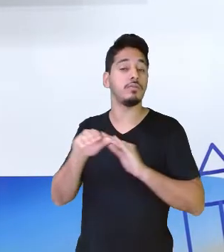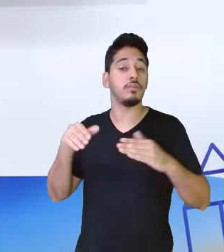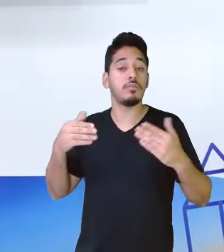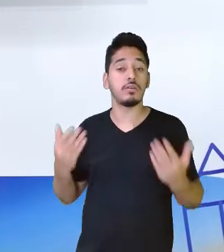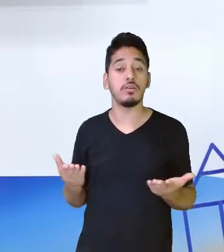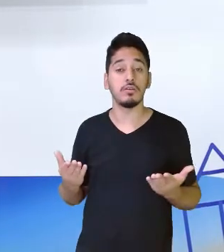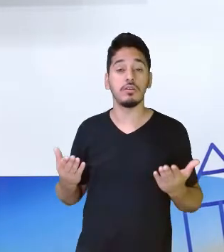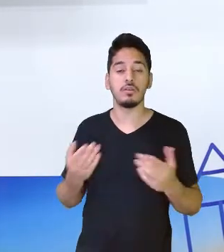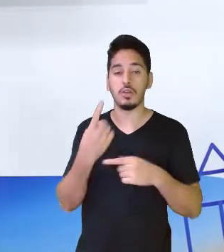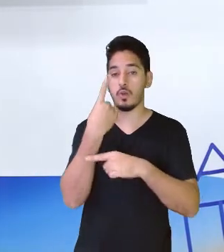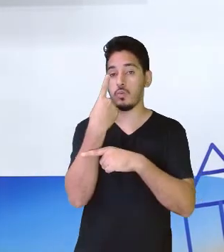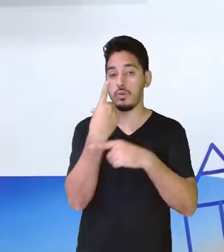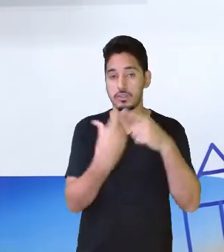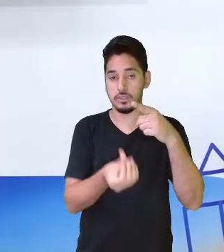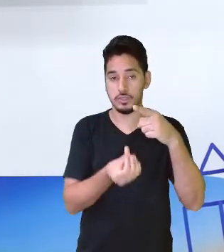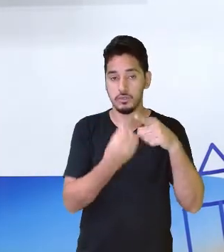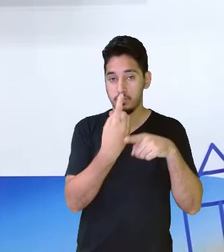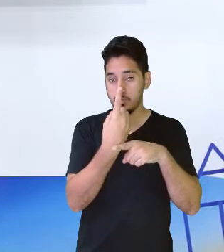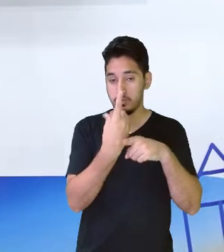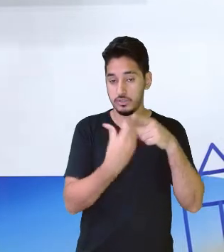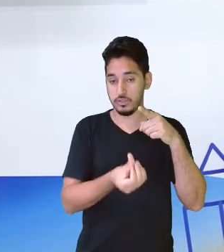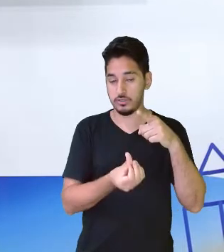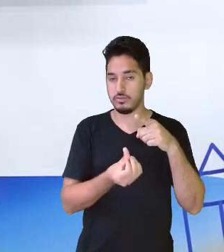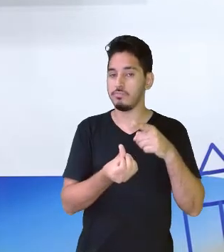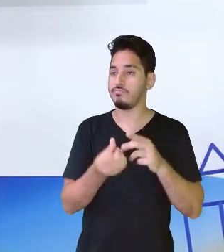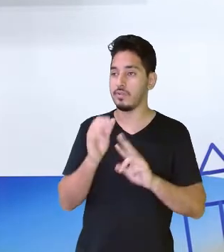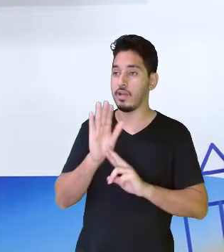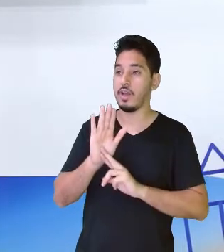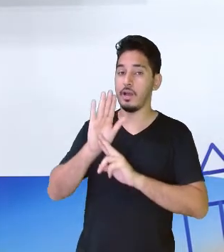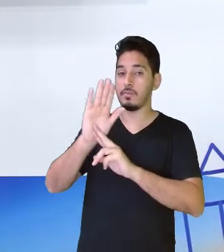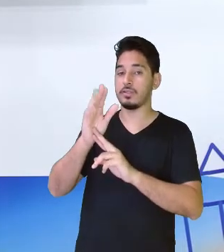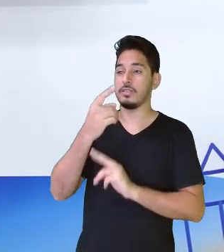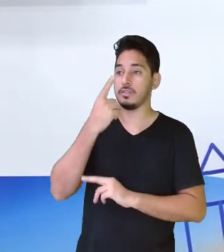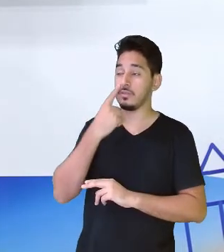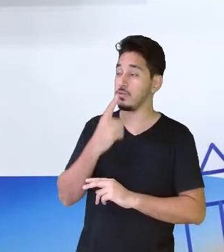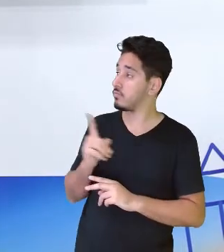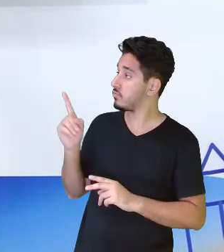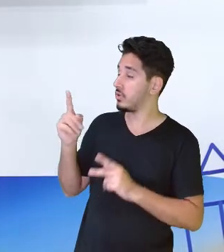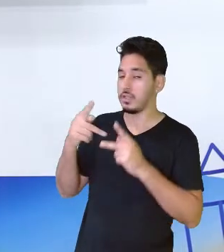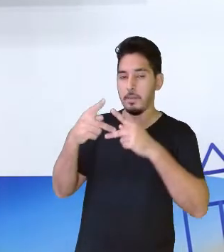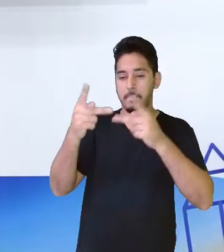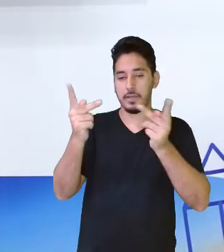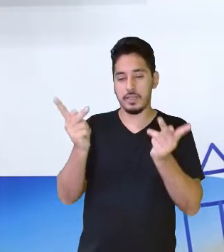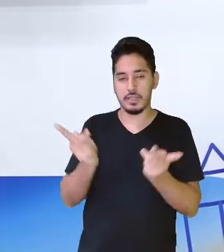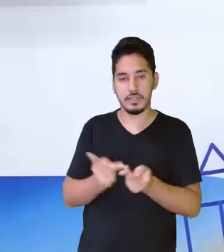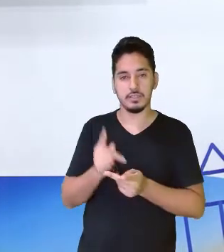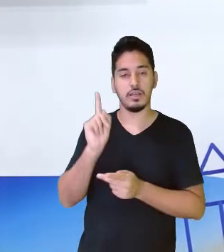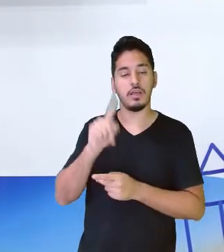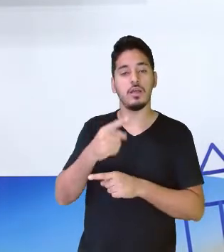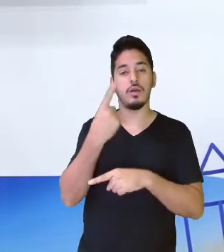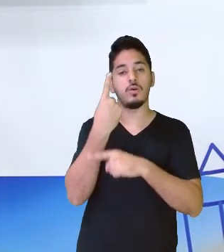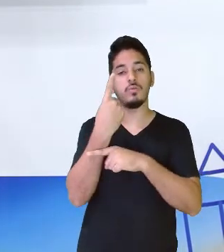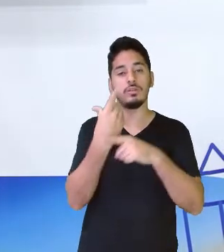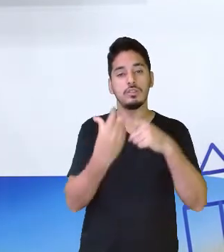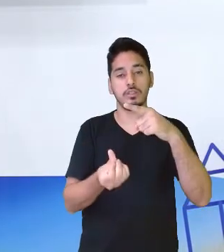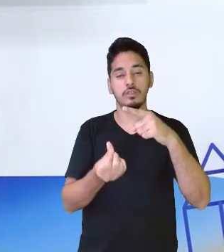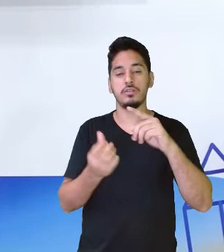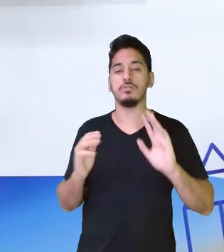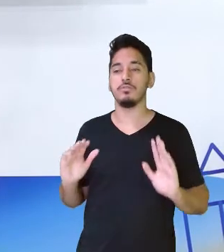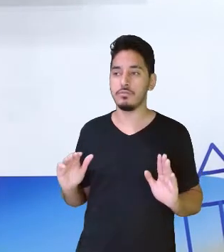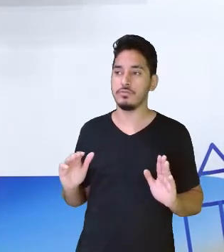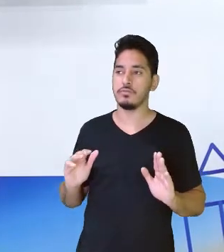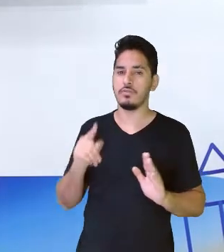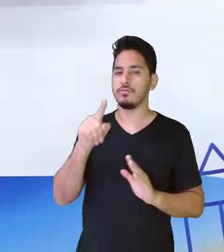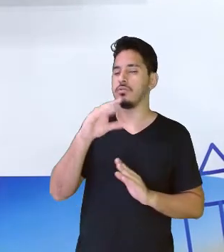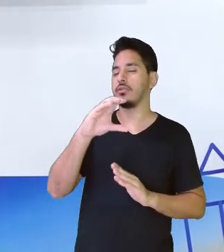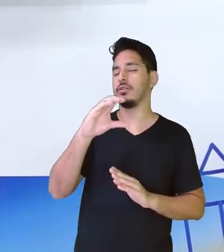é 1/6. A representação aqui do pedaço que ele comeu é 1/6. E